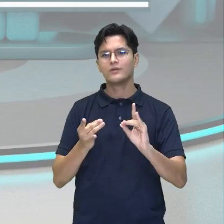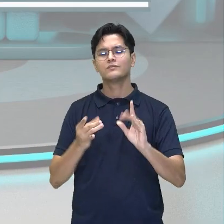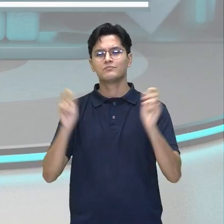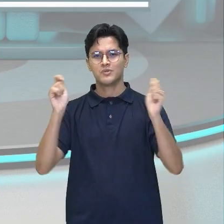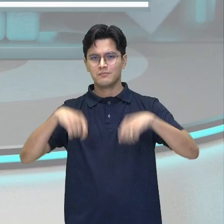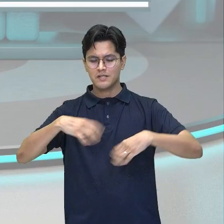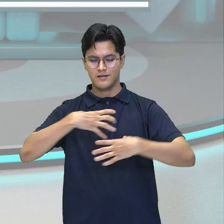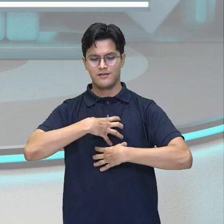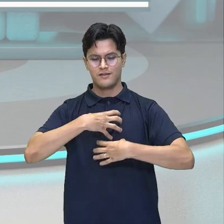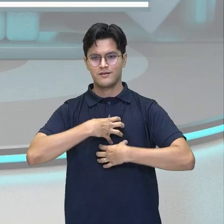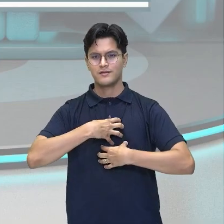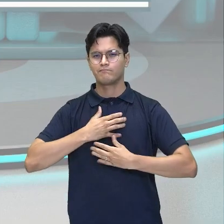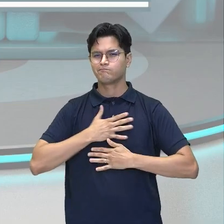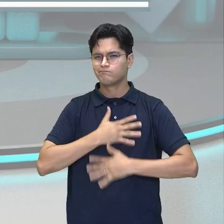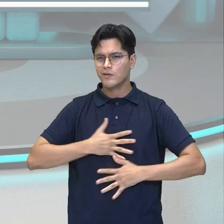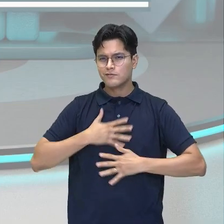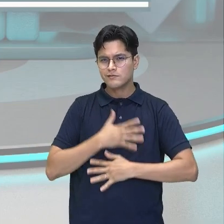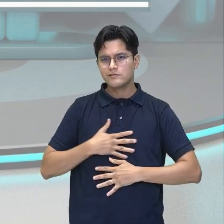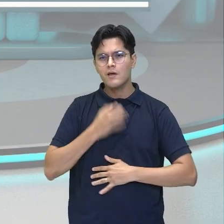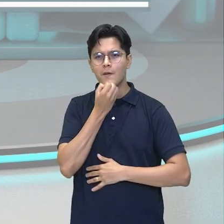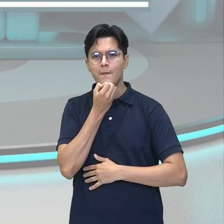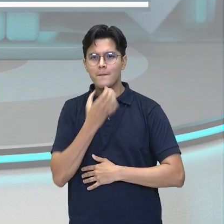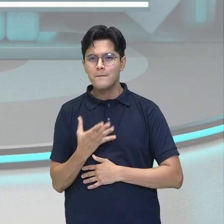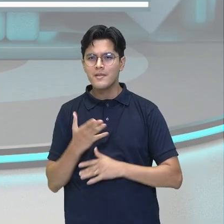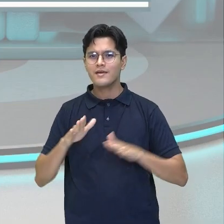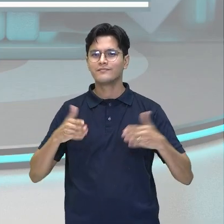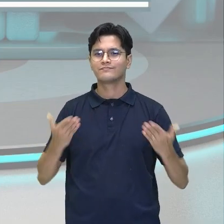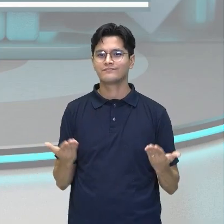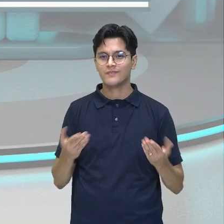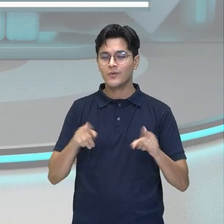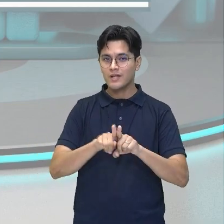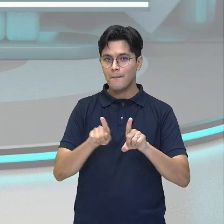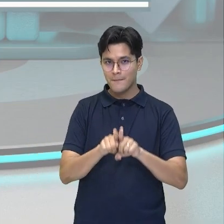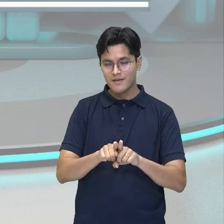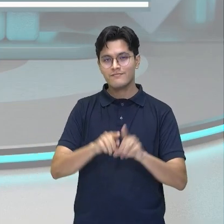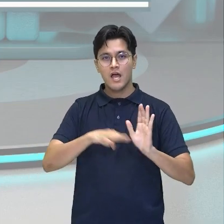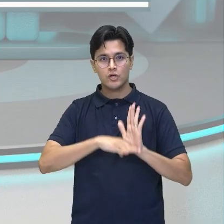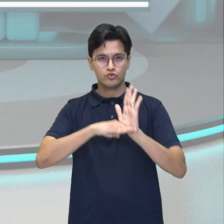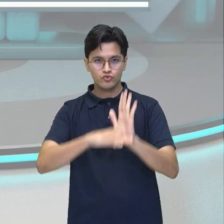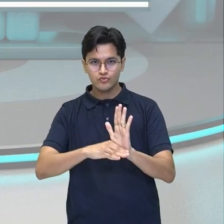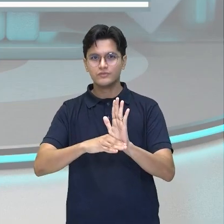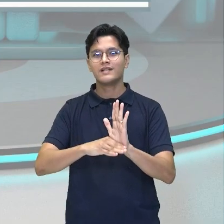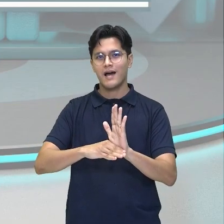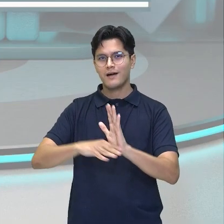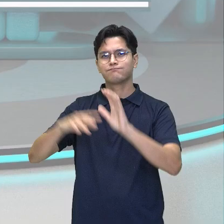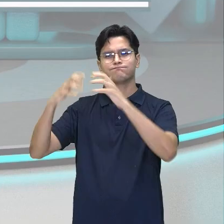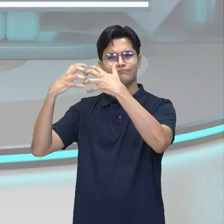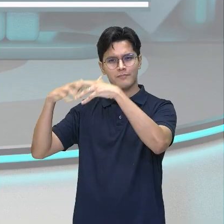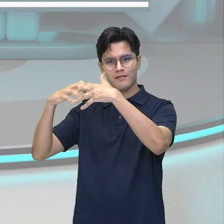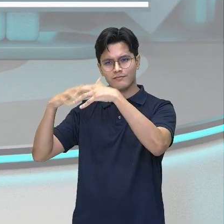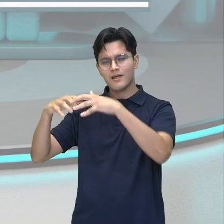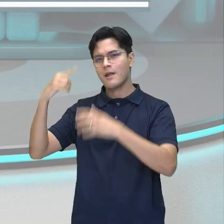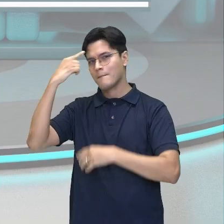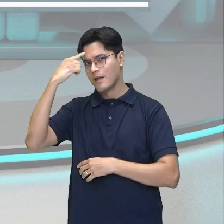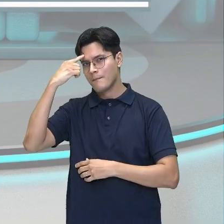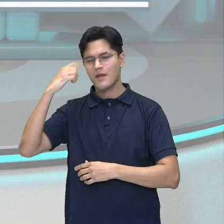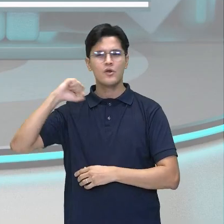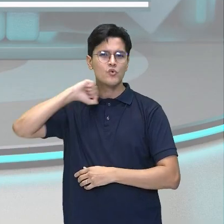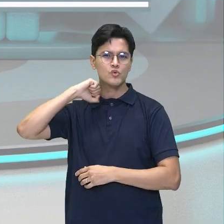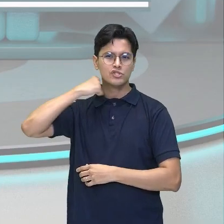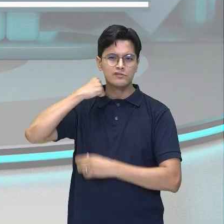bem-estar e prazer. Então, isso vai servir muito bem para o seu mental, né, para aliviar o estresse também. E também